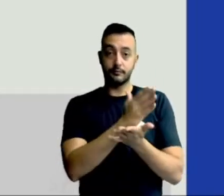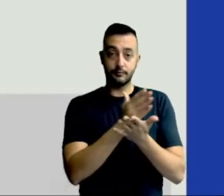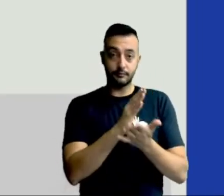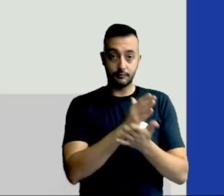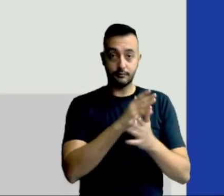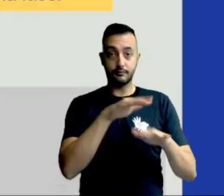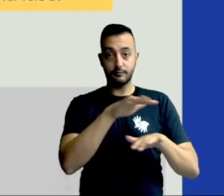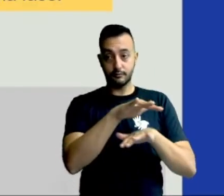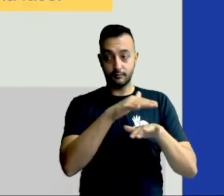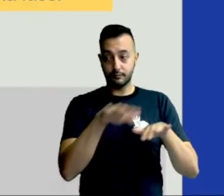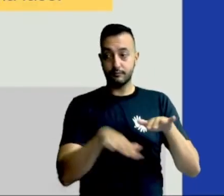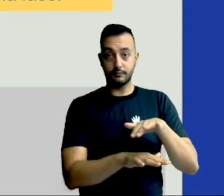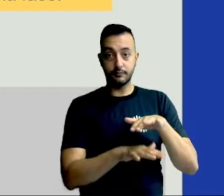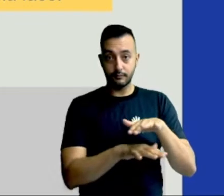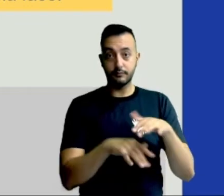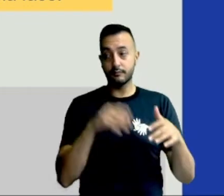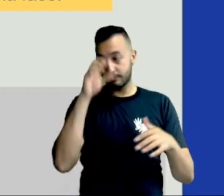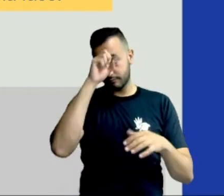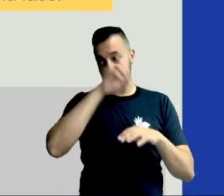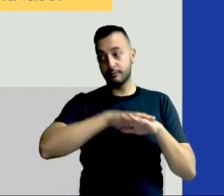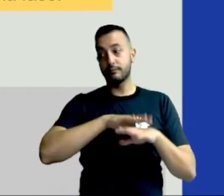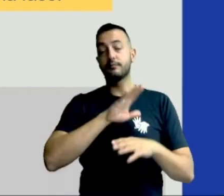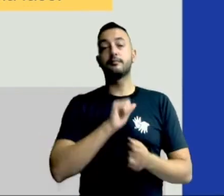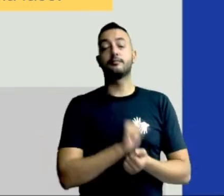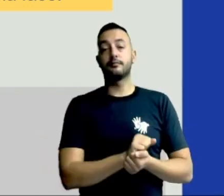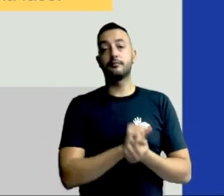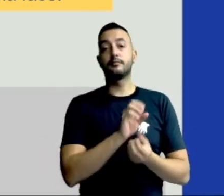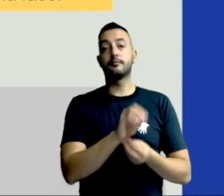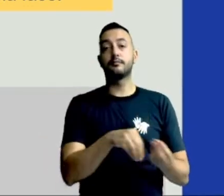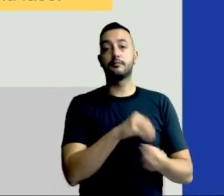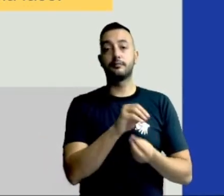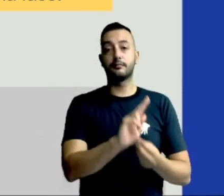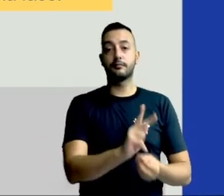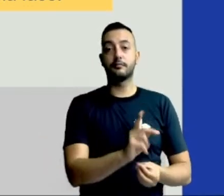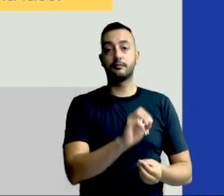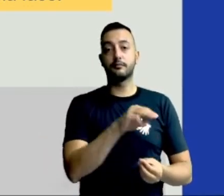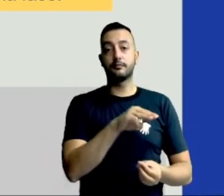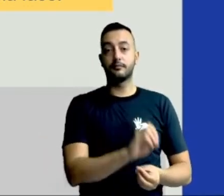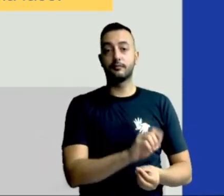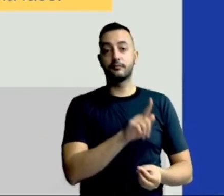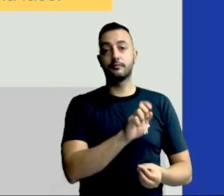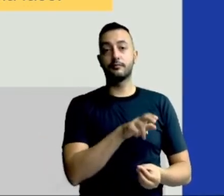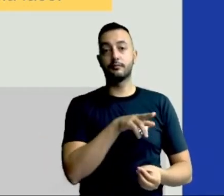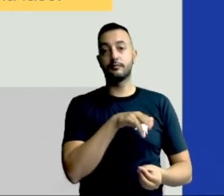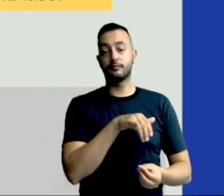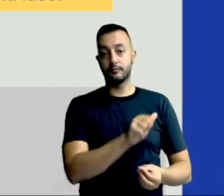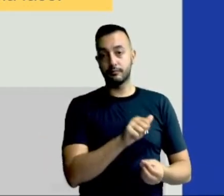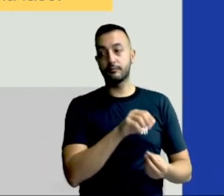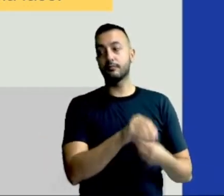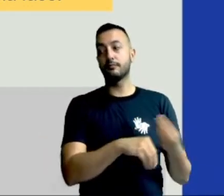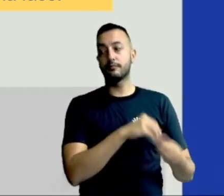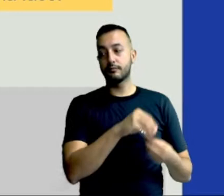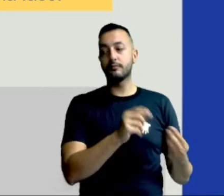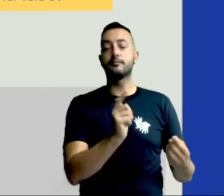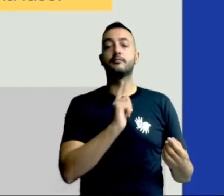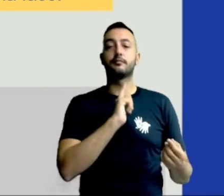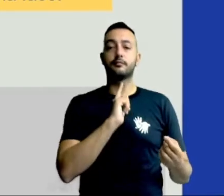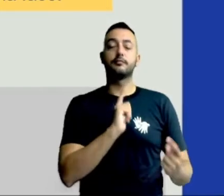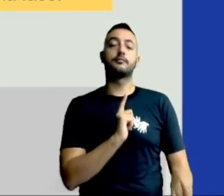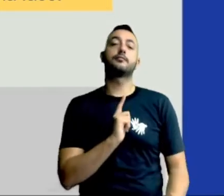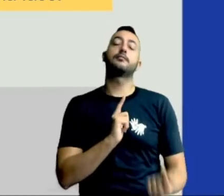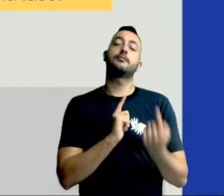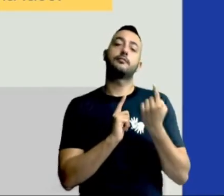separadamente. Vamos aprender mais um pouquinho. Mistura homogênea é a mistura que apresenta apenas